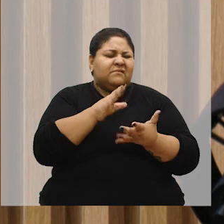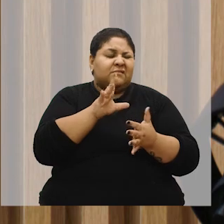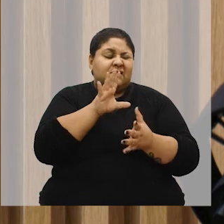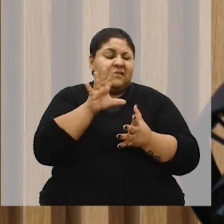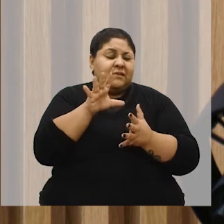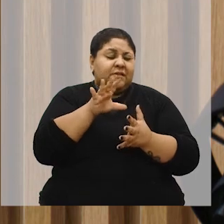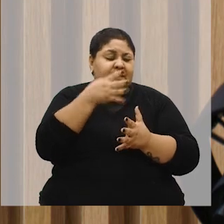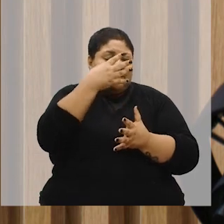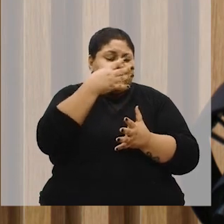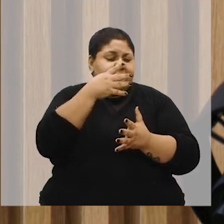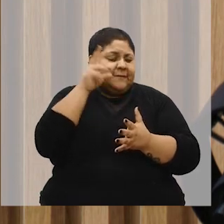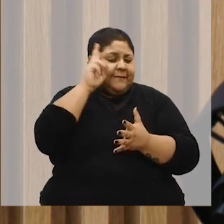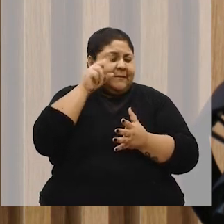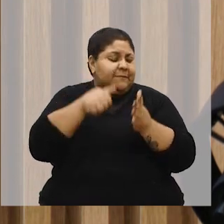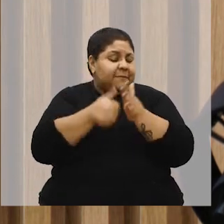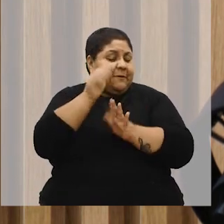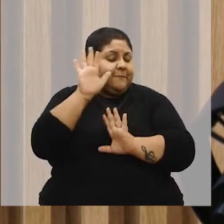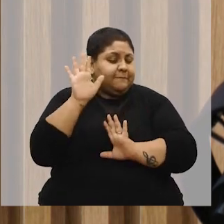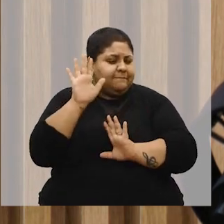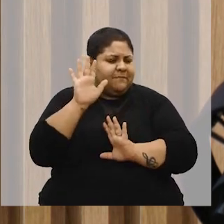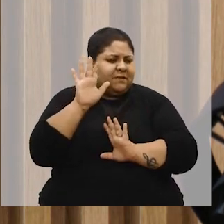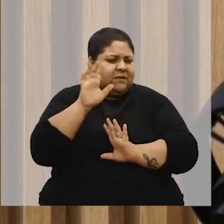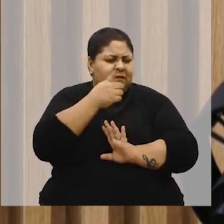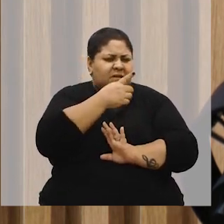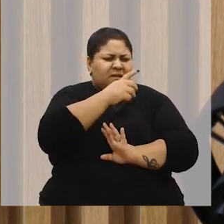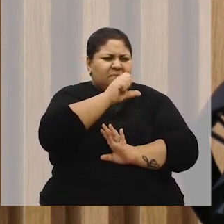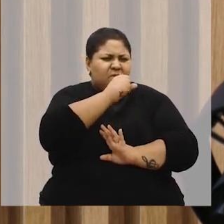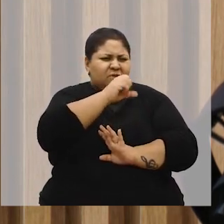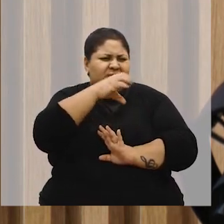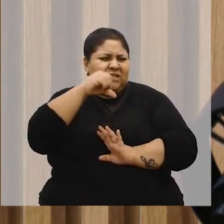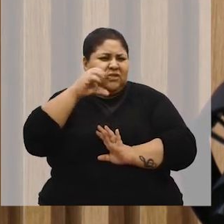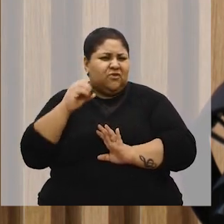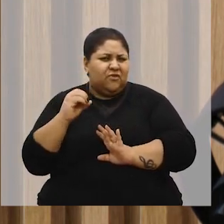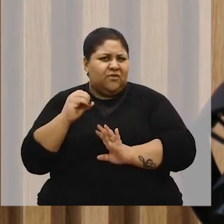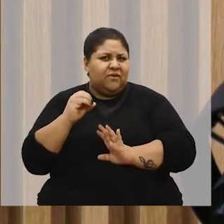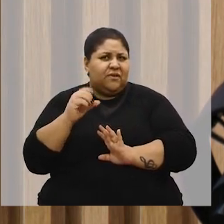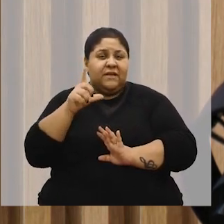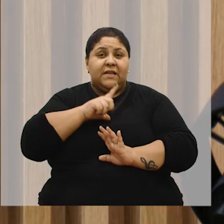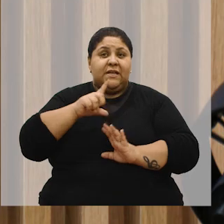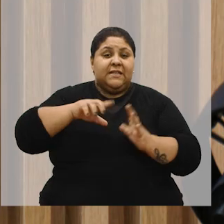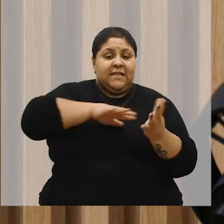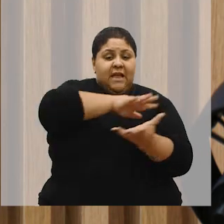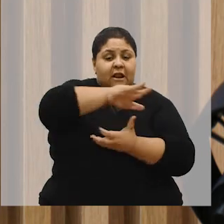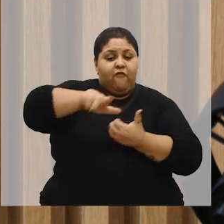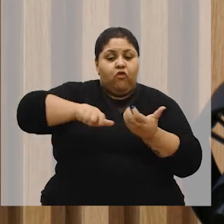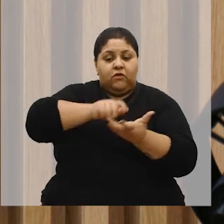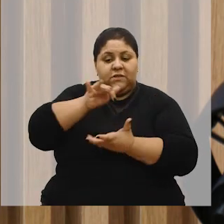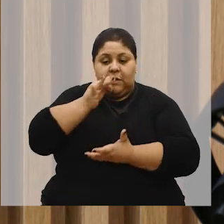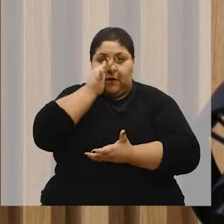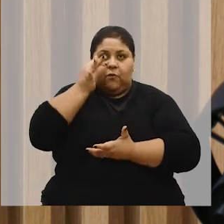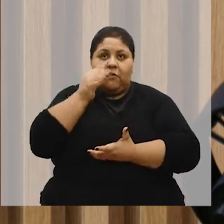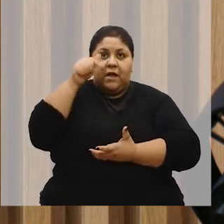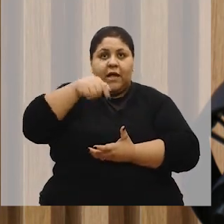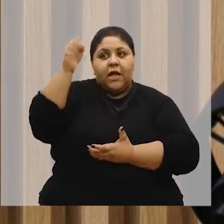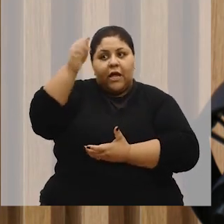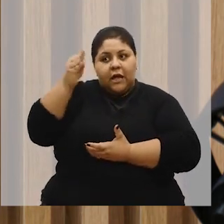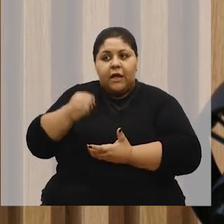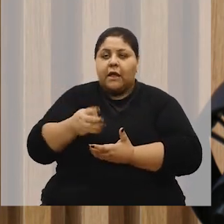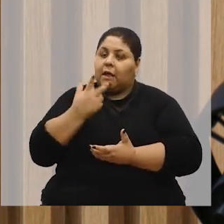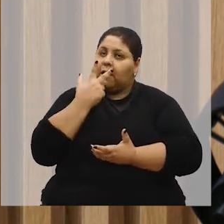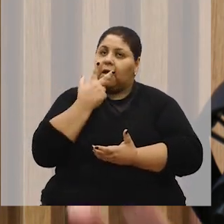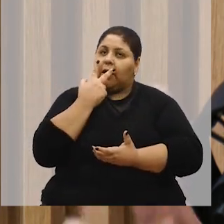lembrar melhor do que você gosta bem de história, né? Desse 1870, 1890, que é quando tem a Revolução Francesa. E no Brasil é